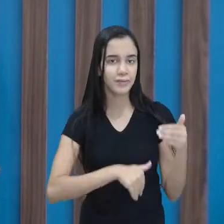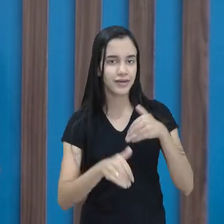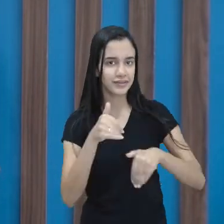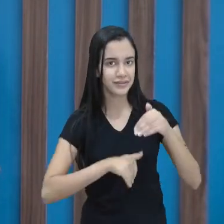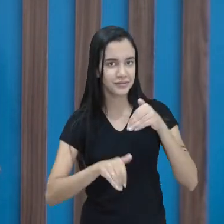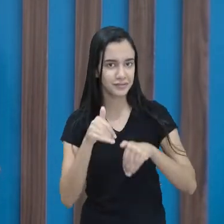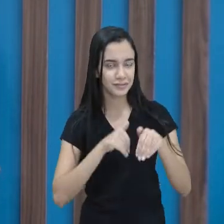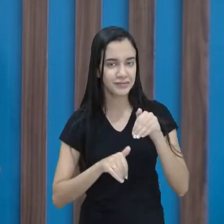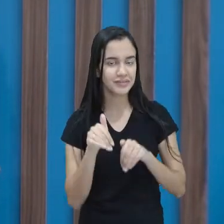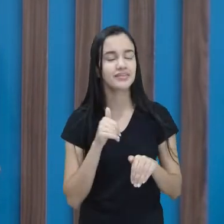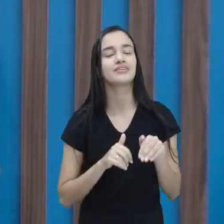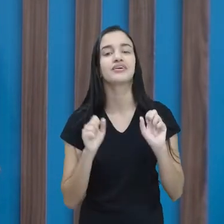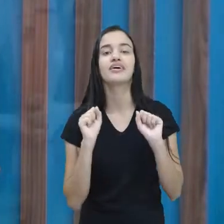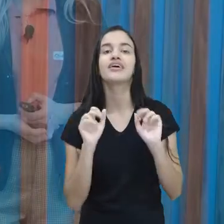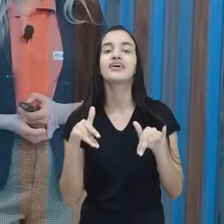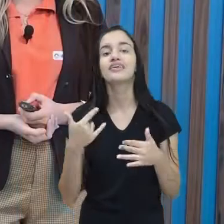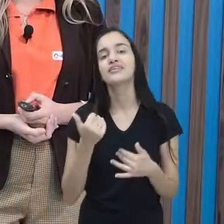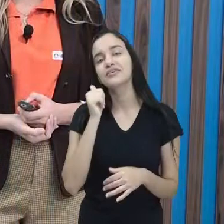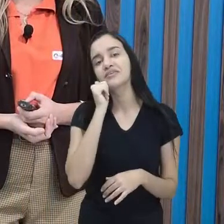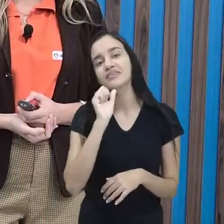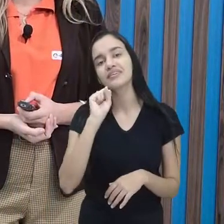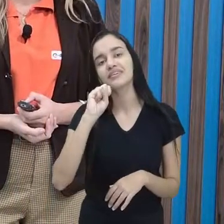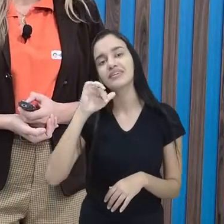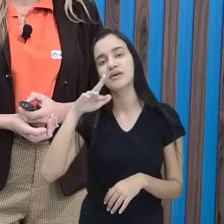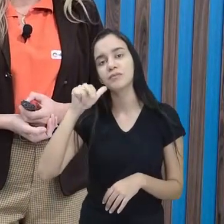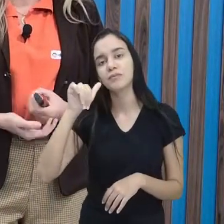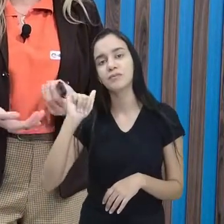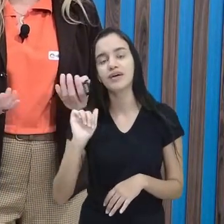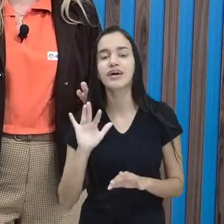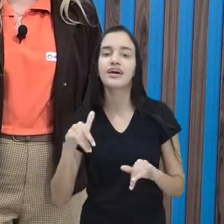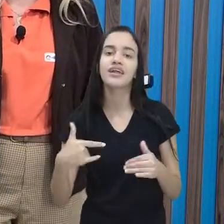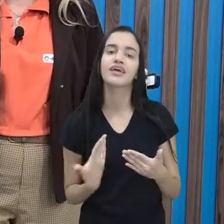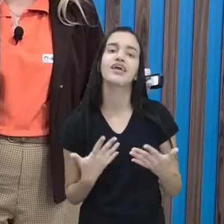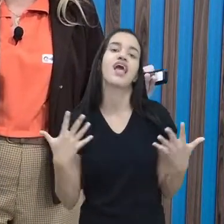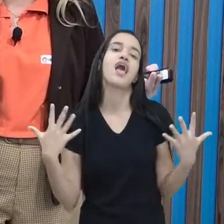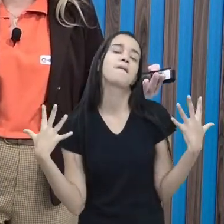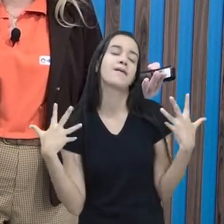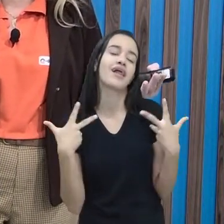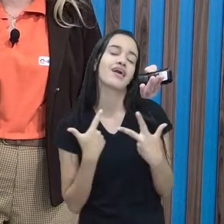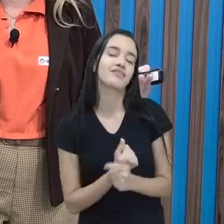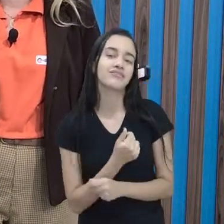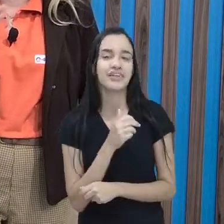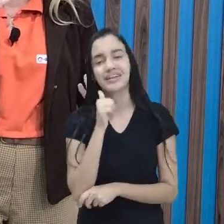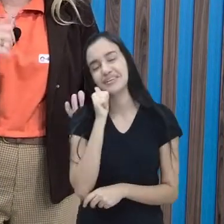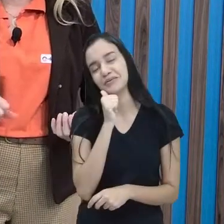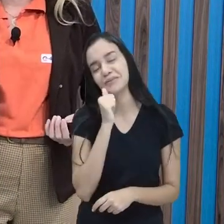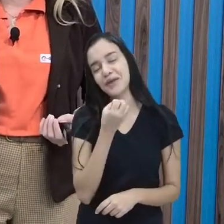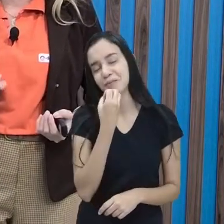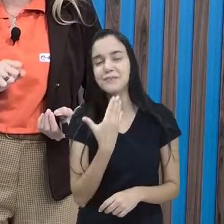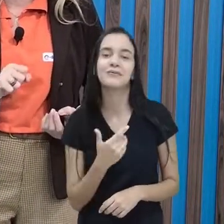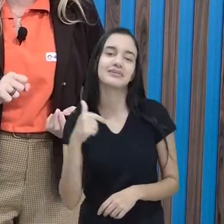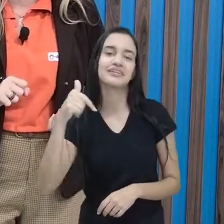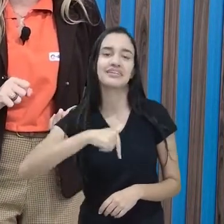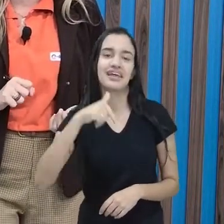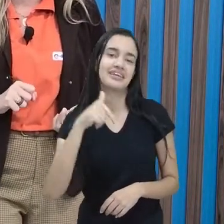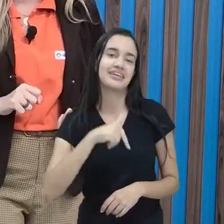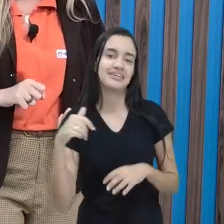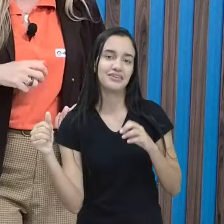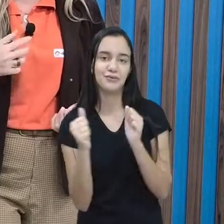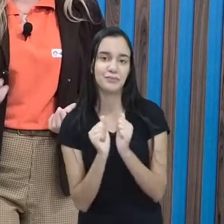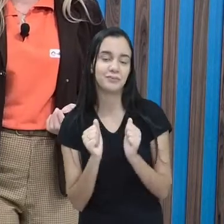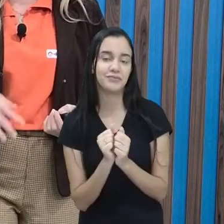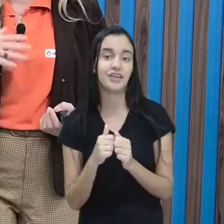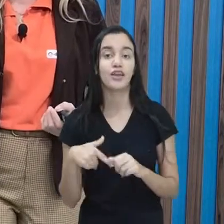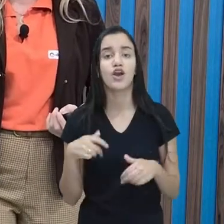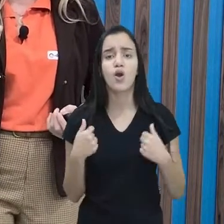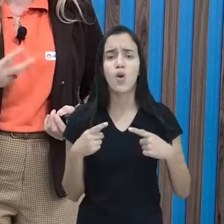Samara? Samara, como eu digo para ela, Samaravilha de menina, que bom você estar aqui, Samara. Fica